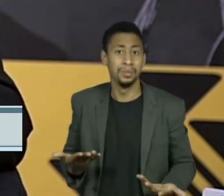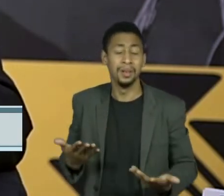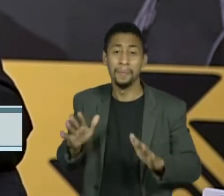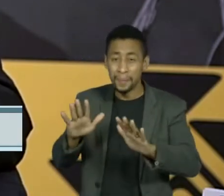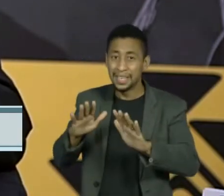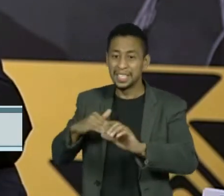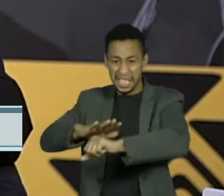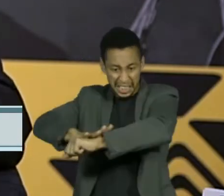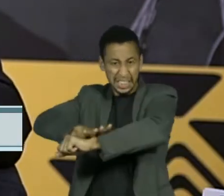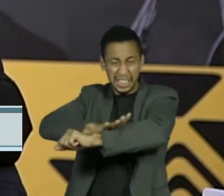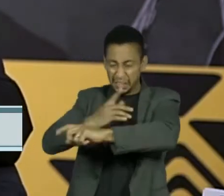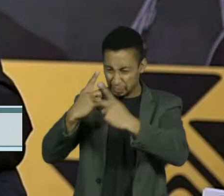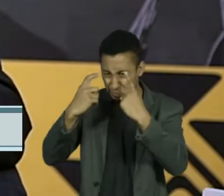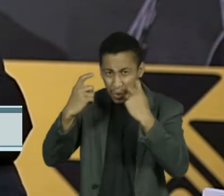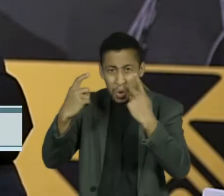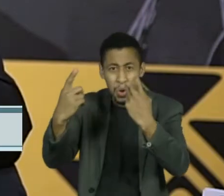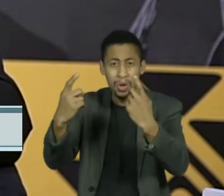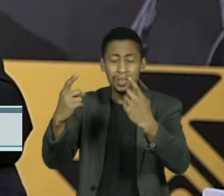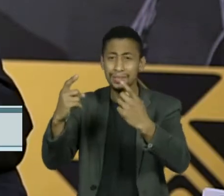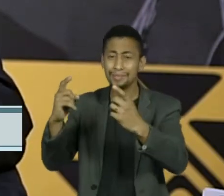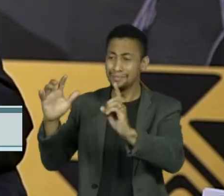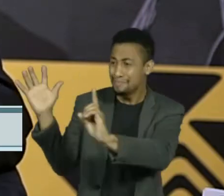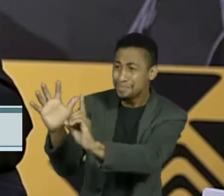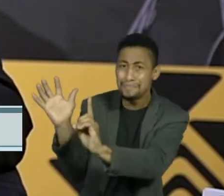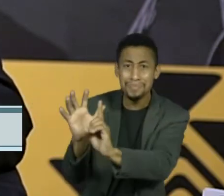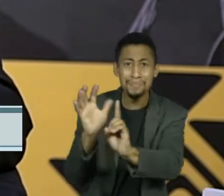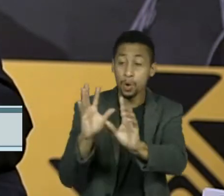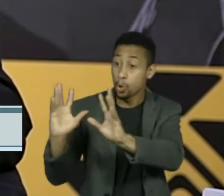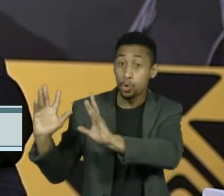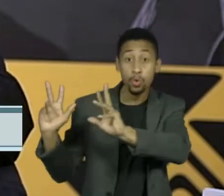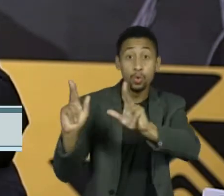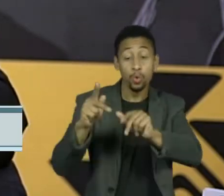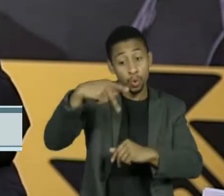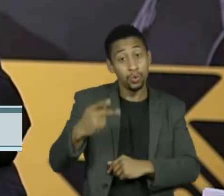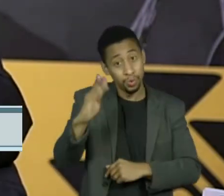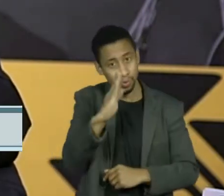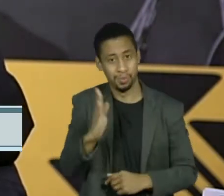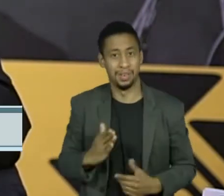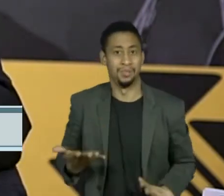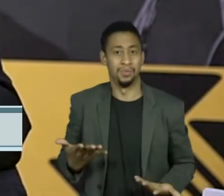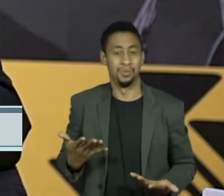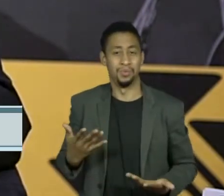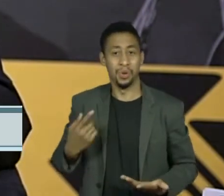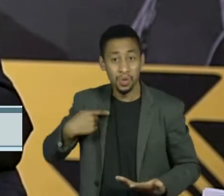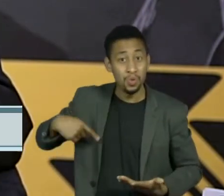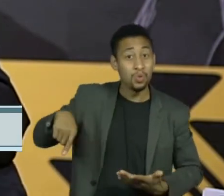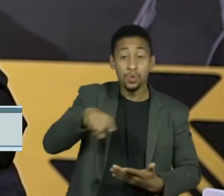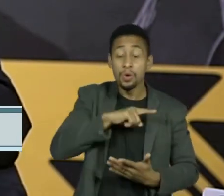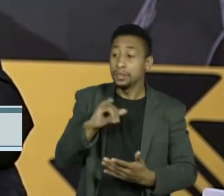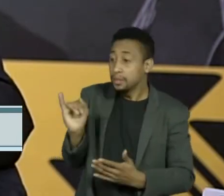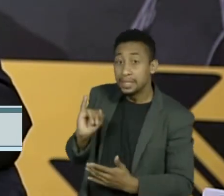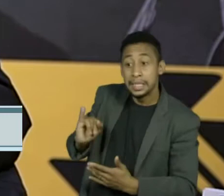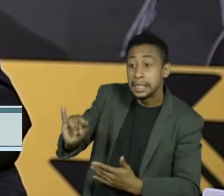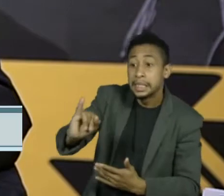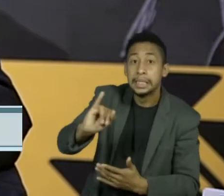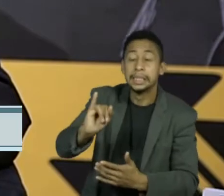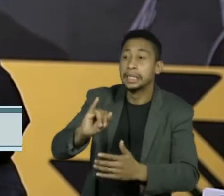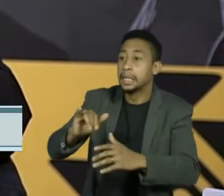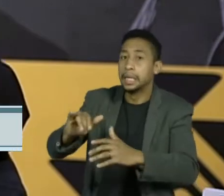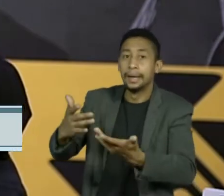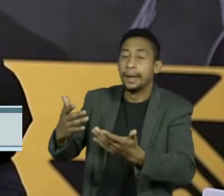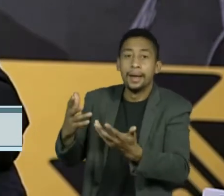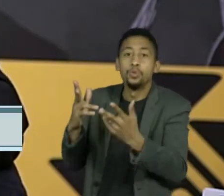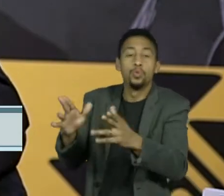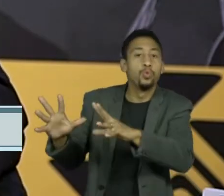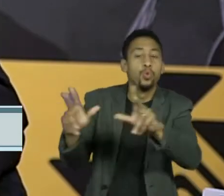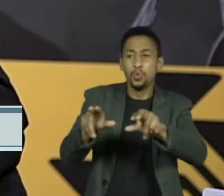é uma violência que agride e atinge todos nós brasileiros. Nós somos irmãos siameses na perspectiva de brancos e negros.